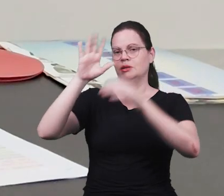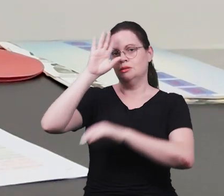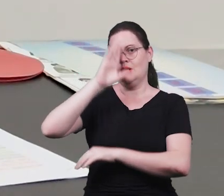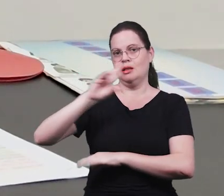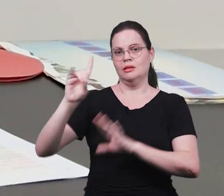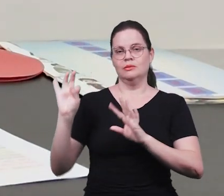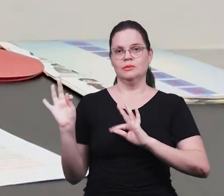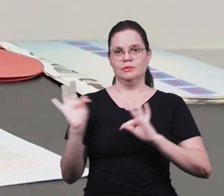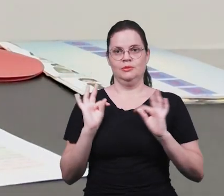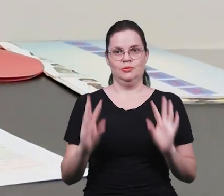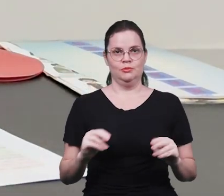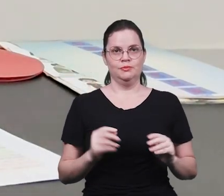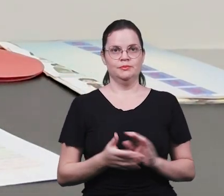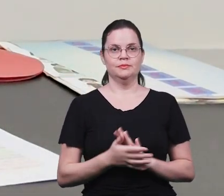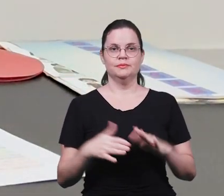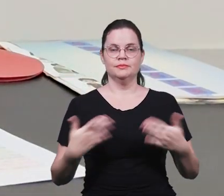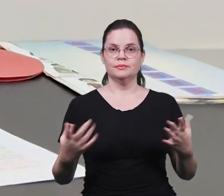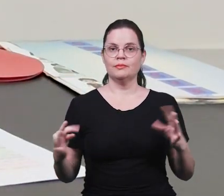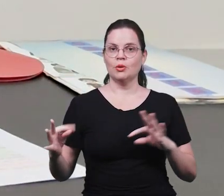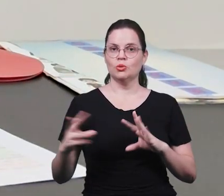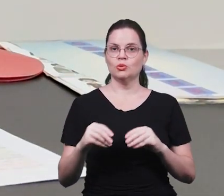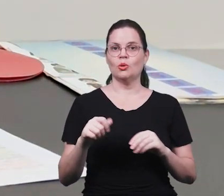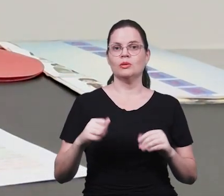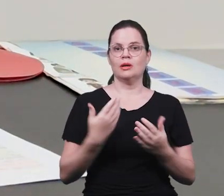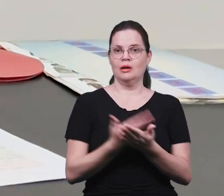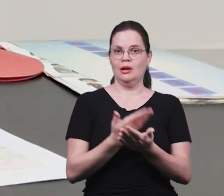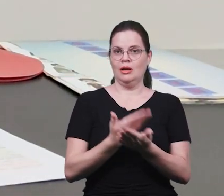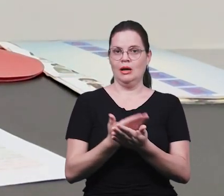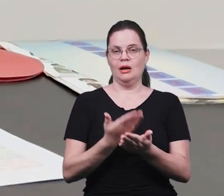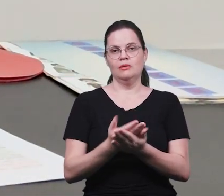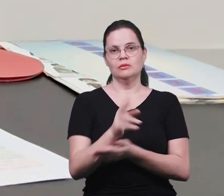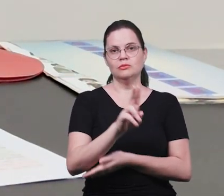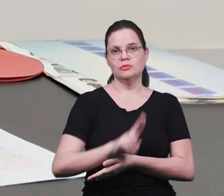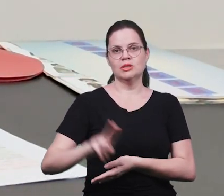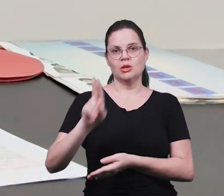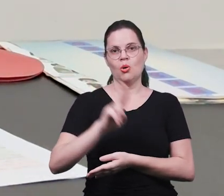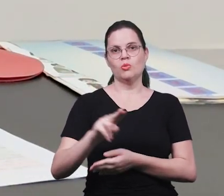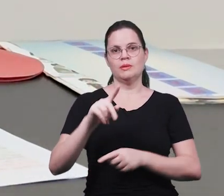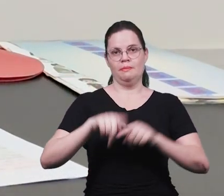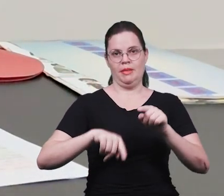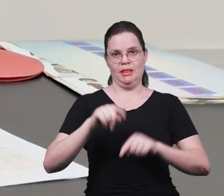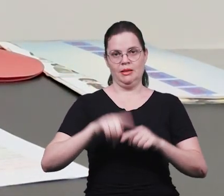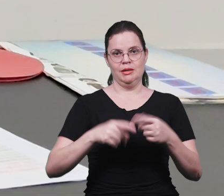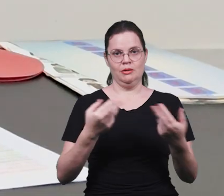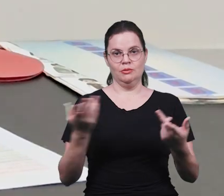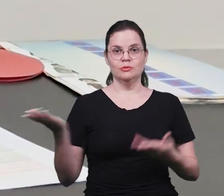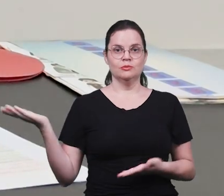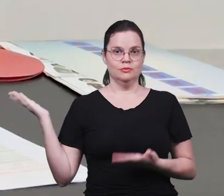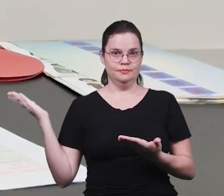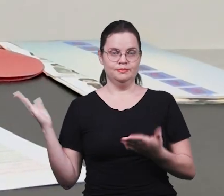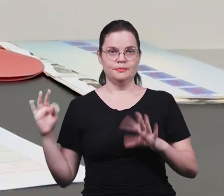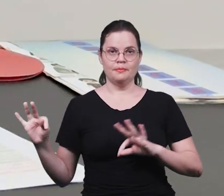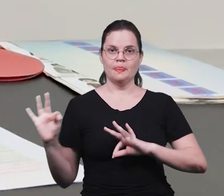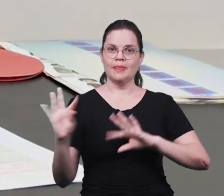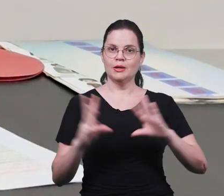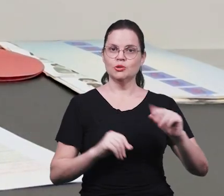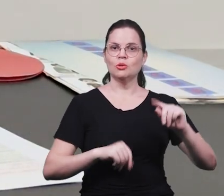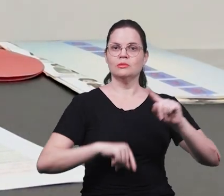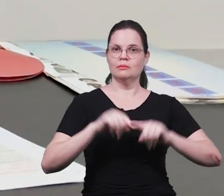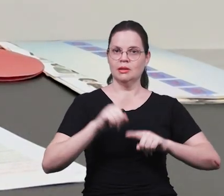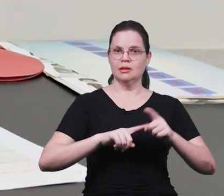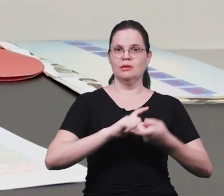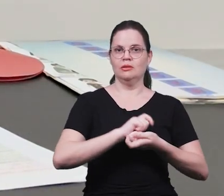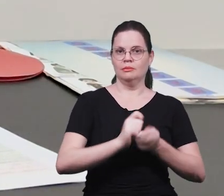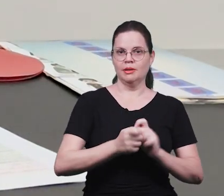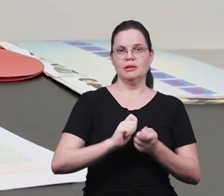a Deus e tudo mais. Então, toda a aula ela vai se processar nesse contexto. E todos os recursos vão